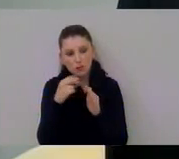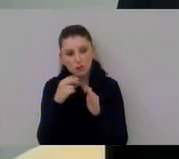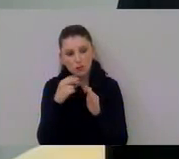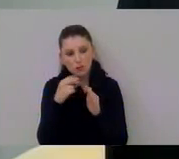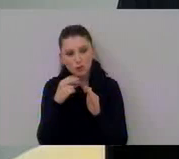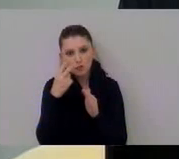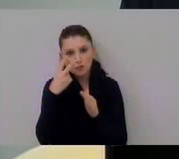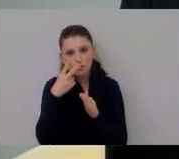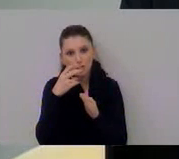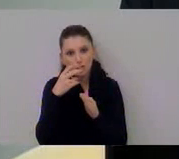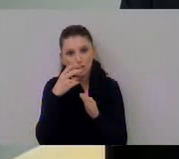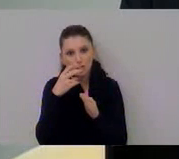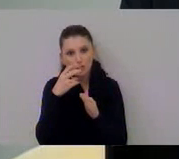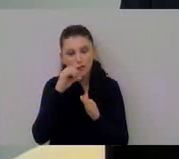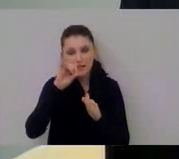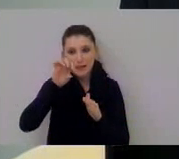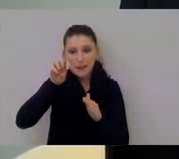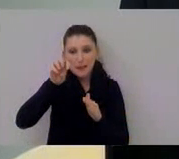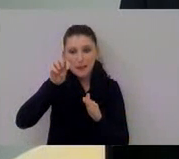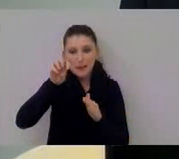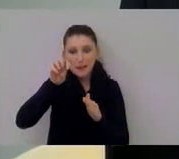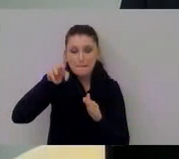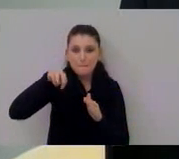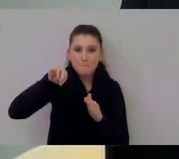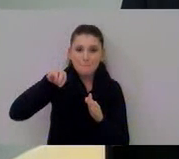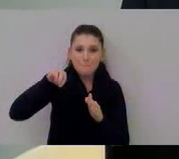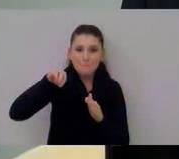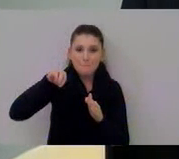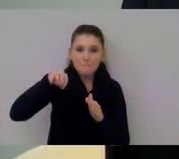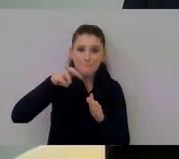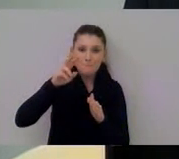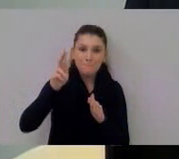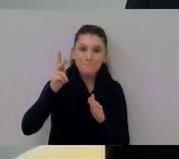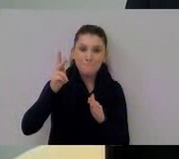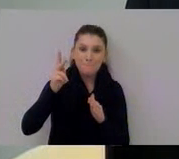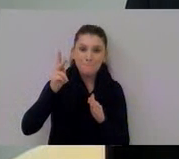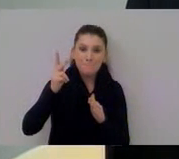foi gasto desse valor